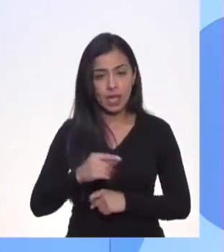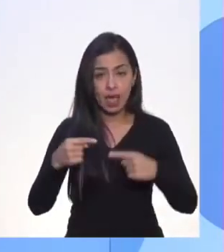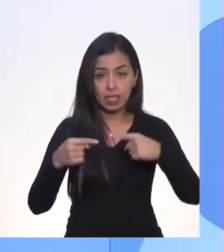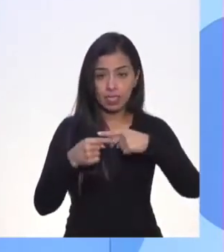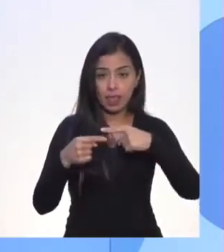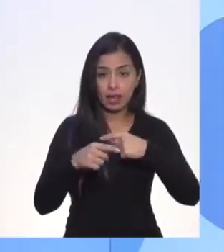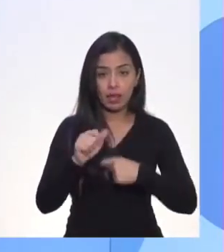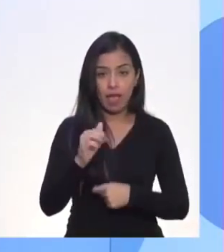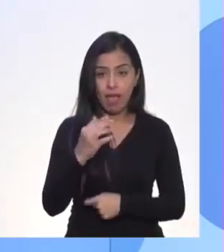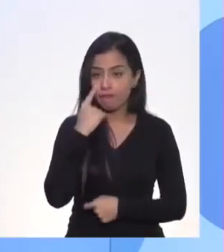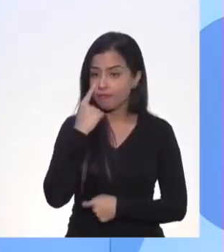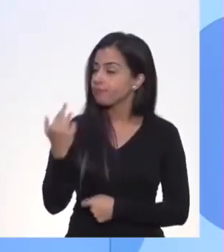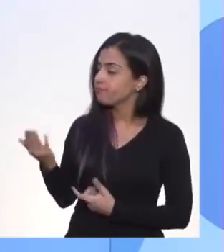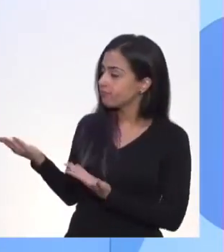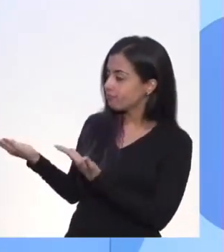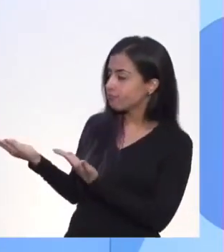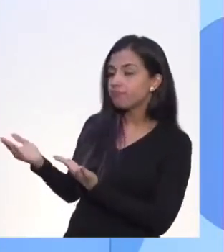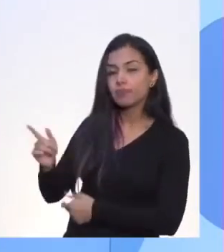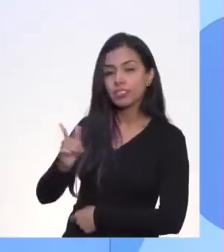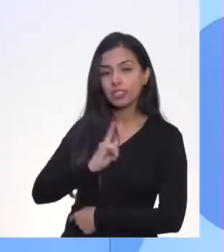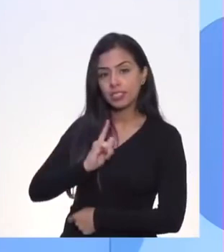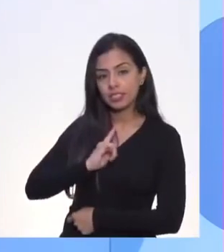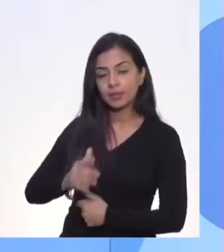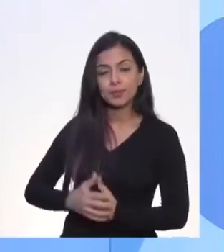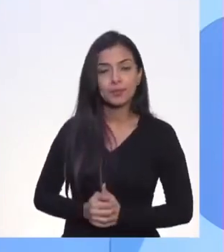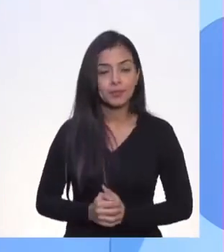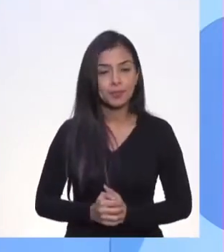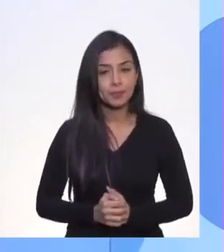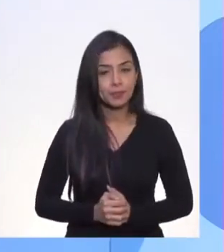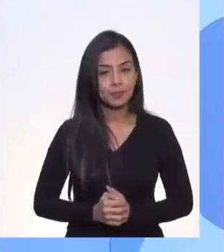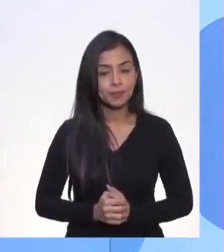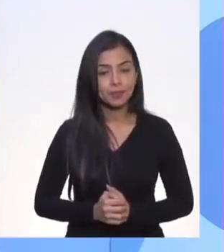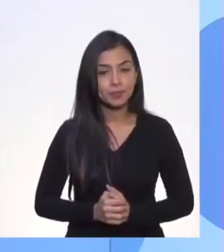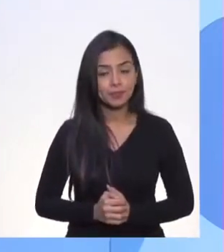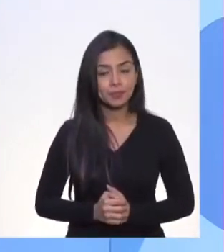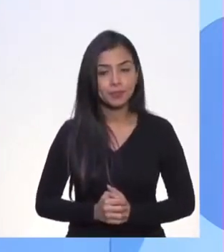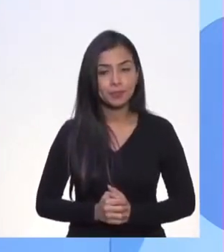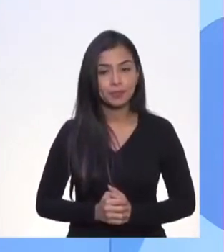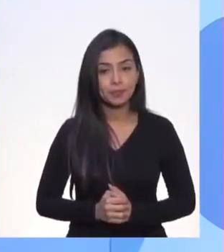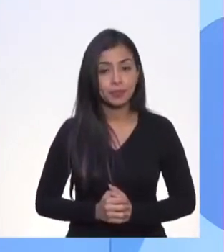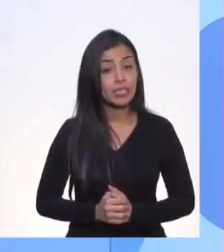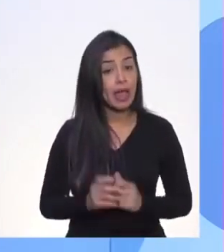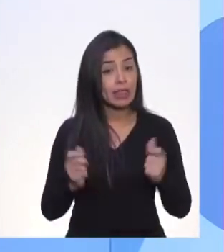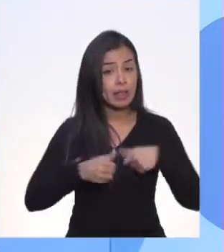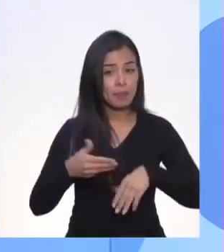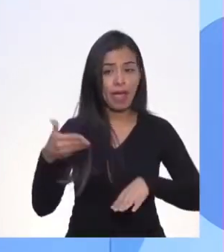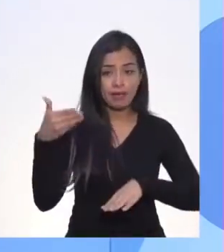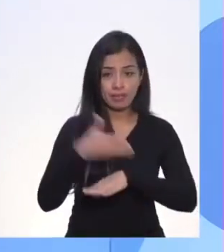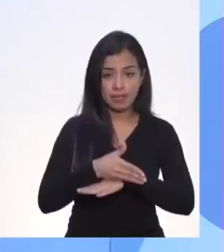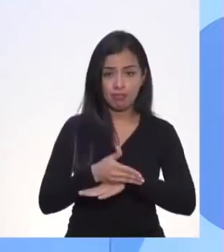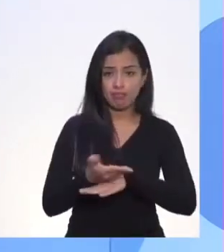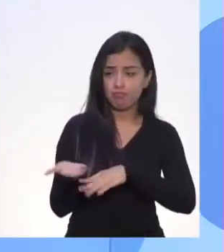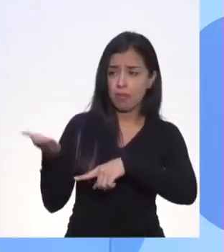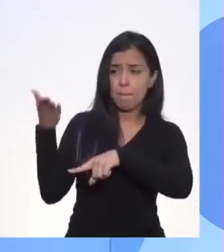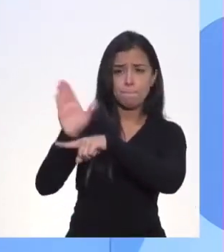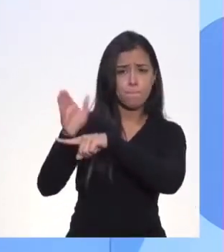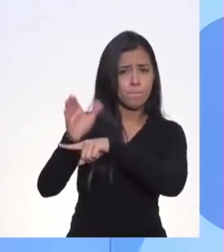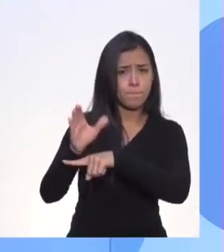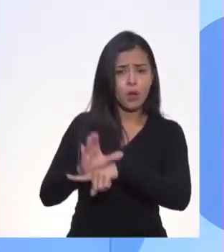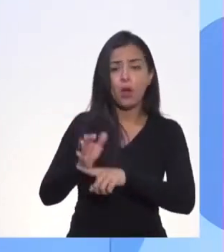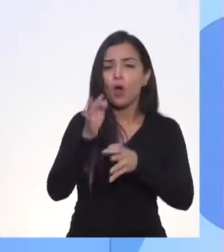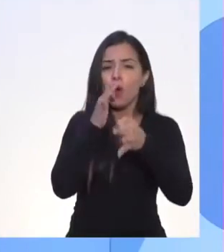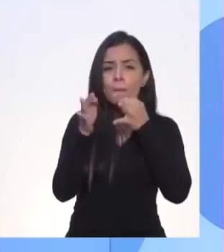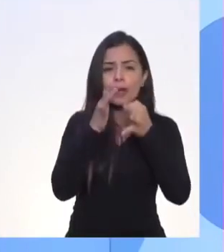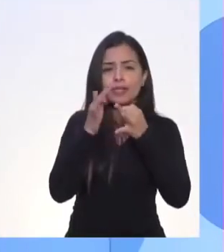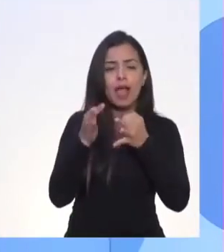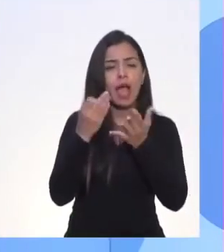_AF, como está aí ó, no GC colocado aí na tela. Língua Portuguesa _AF, vocês podem publicar ali os comentários sobre a aula,